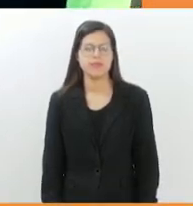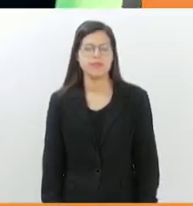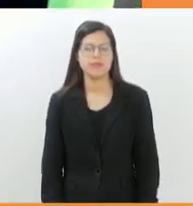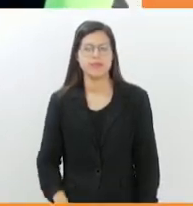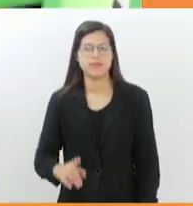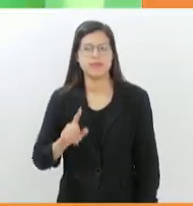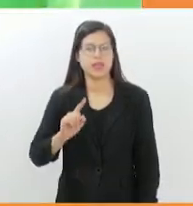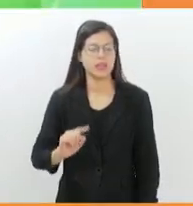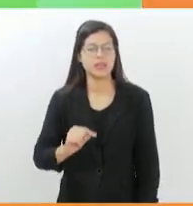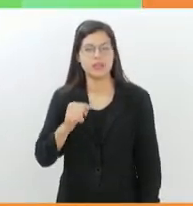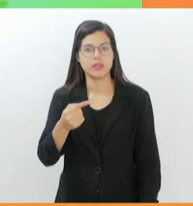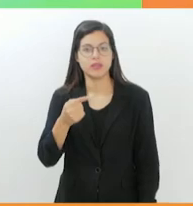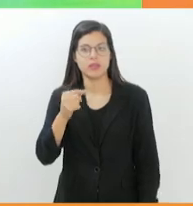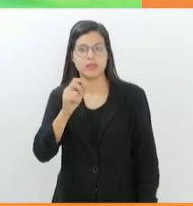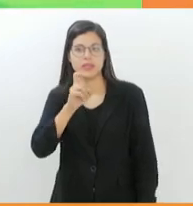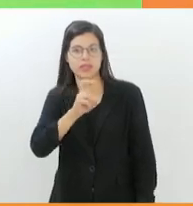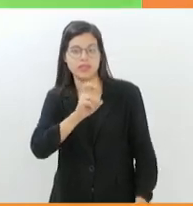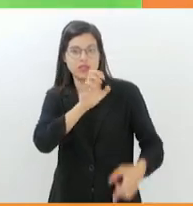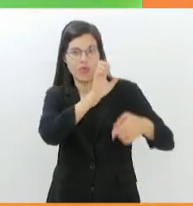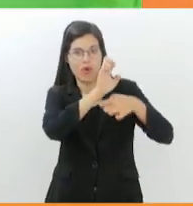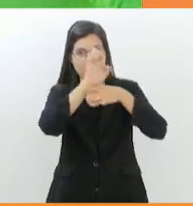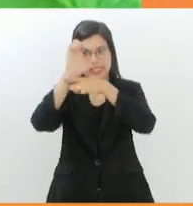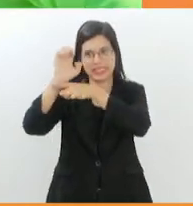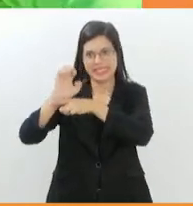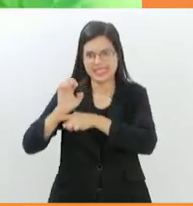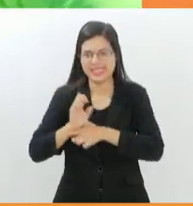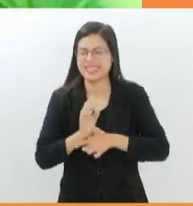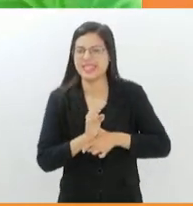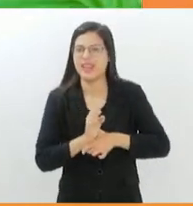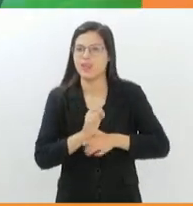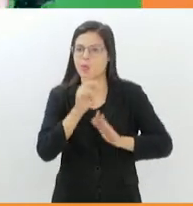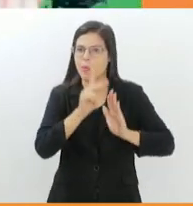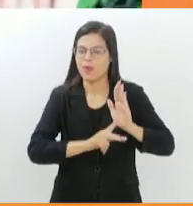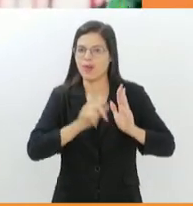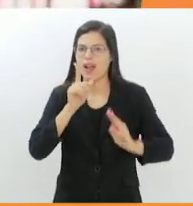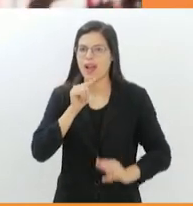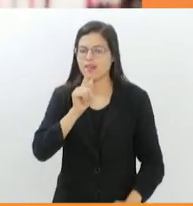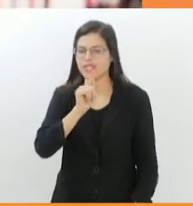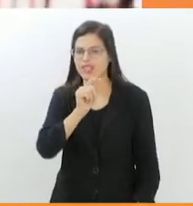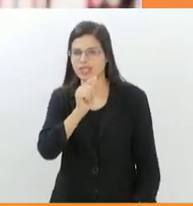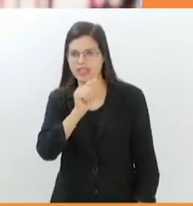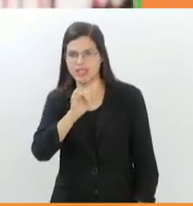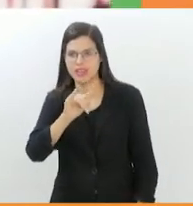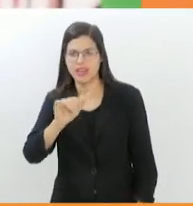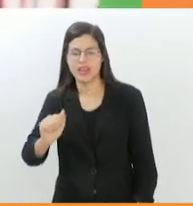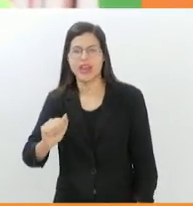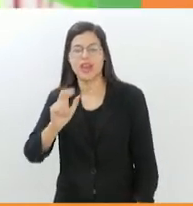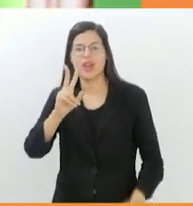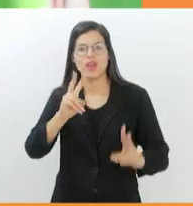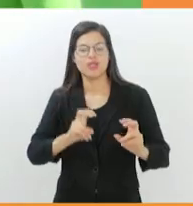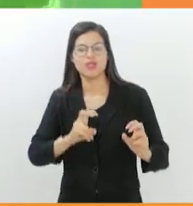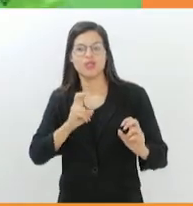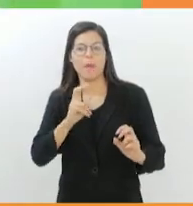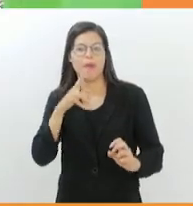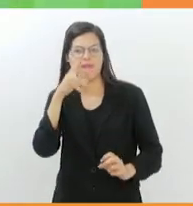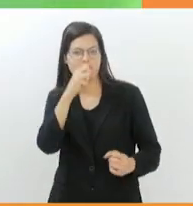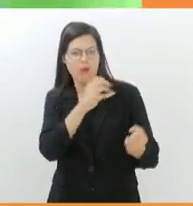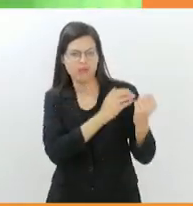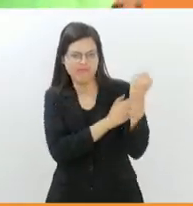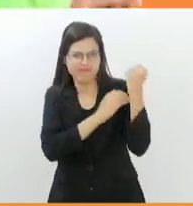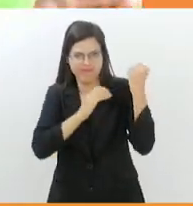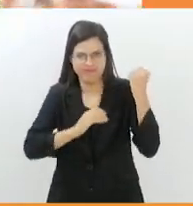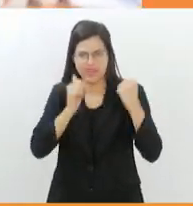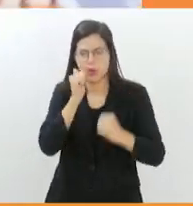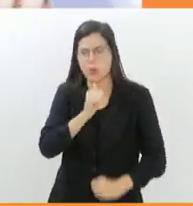Depois de passar por 5 estados diferentes, o projeto Águas de Gaia, de empoderamento de mulheres através do surf, chegou